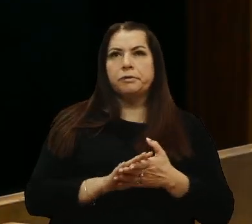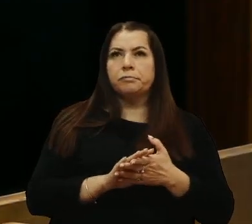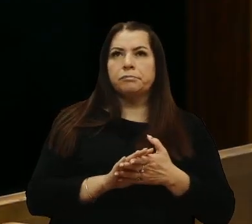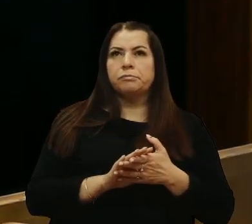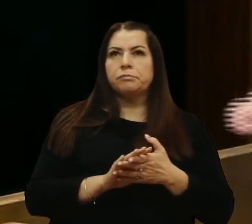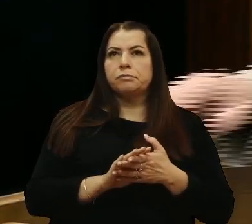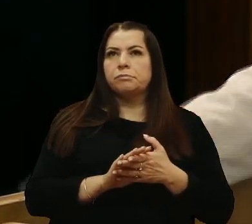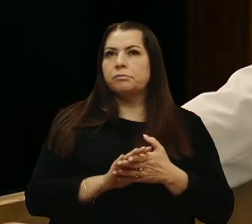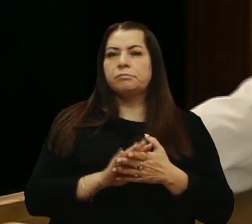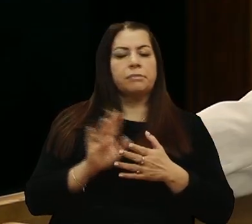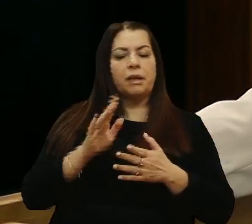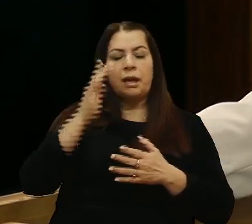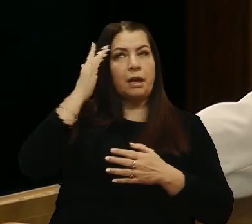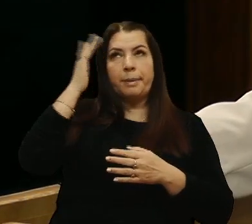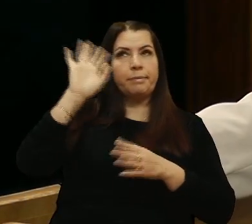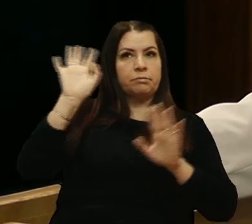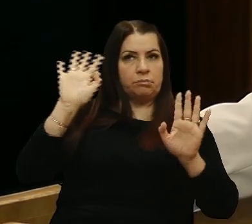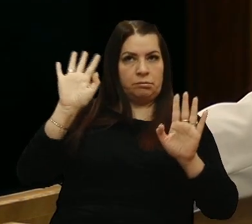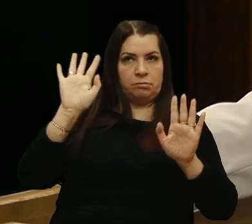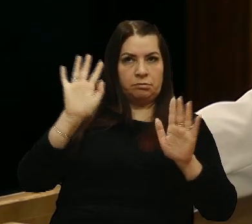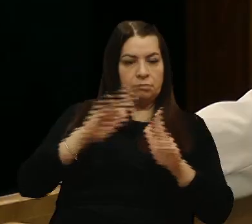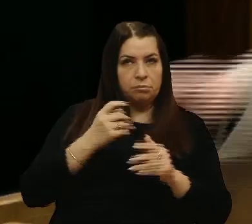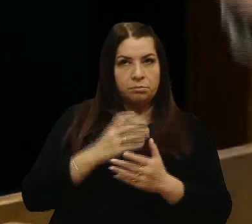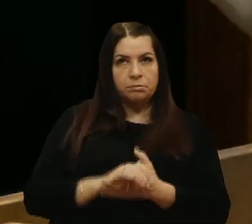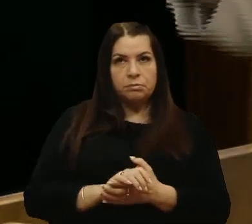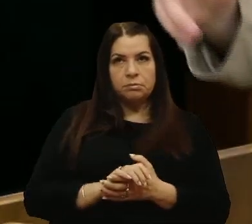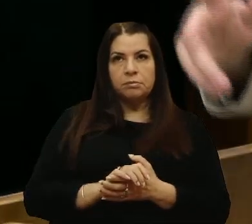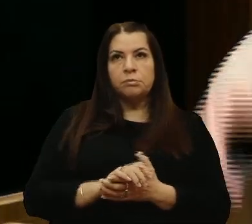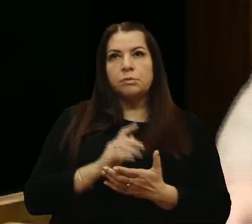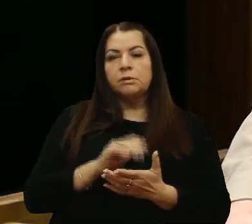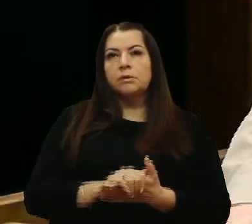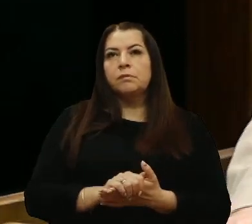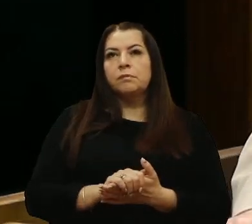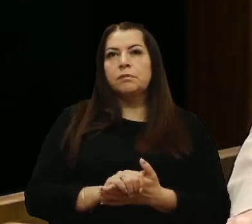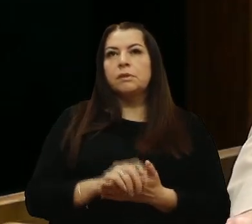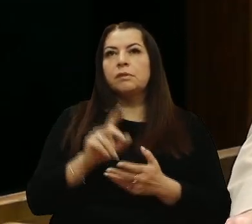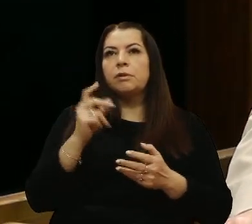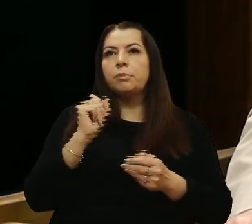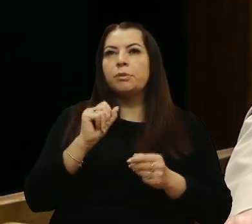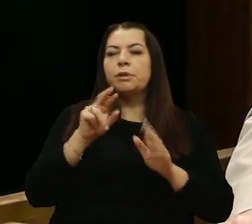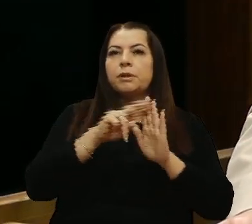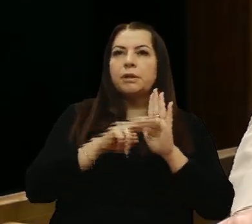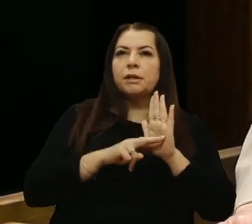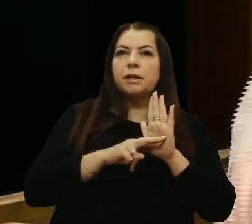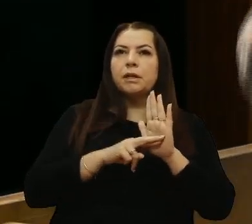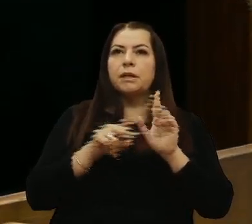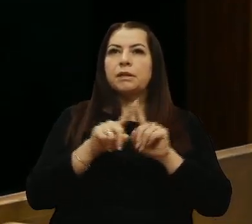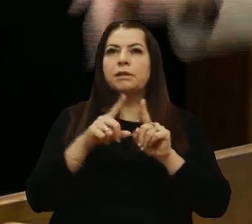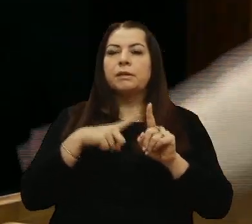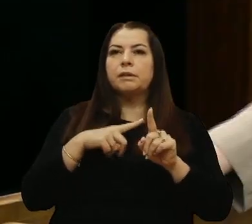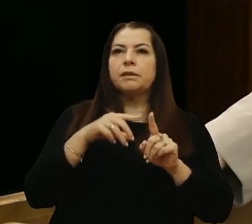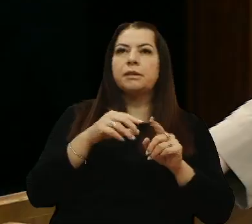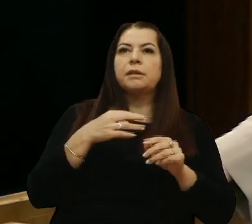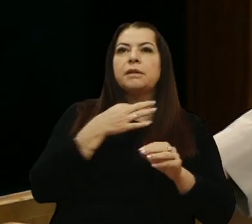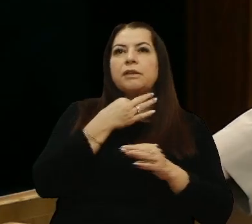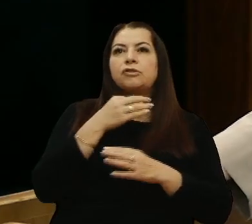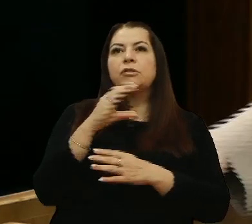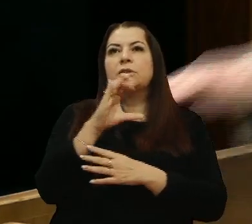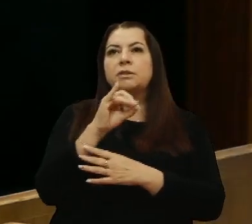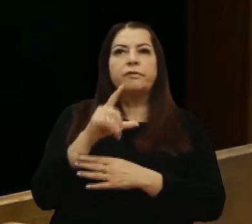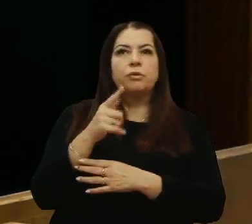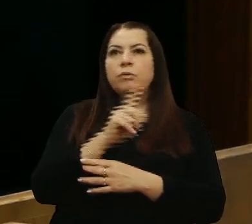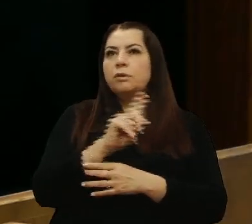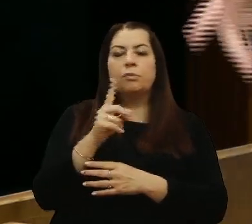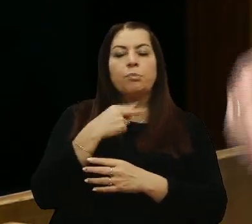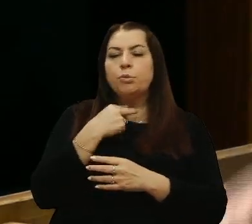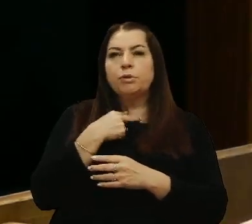é delírio total. Tá bom? Ela vai poder regrar no Código Penal garantia civil? Não. Não